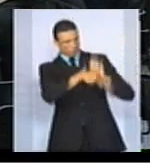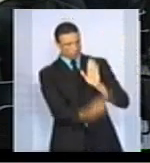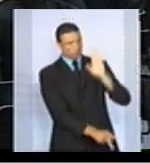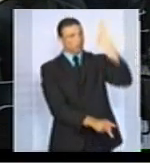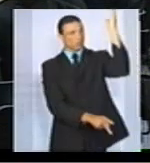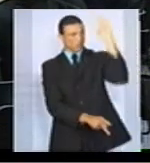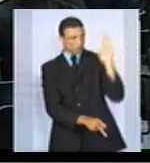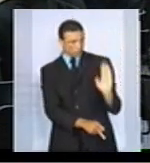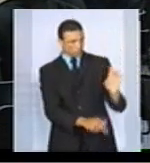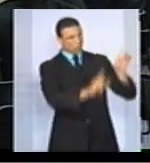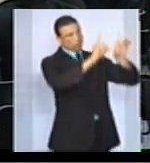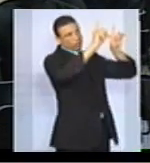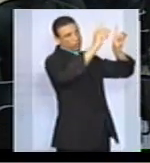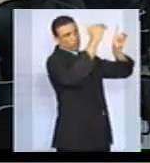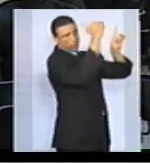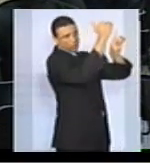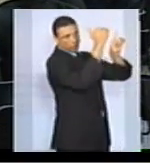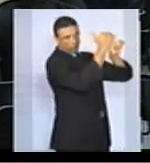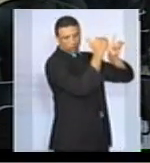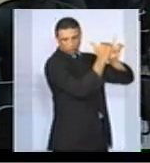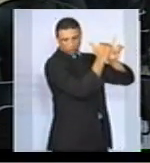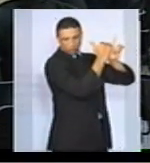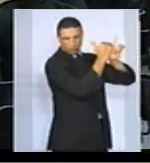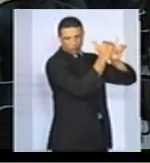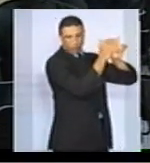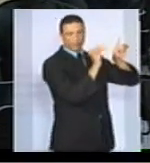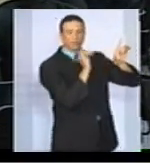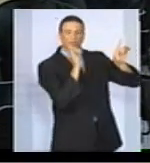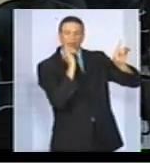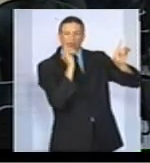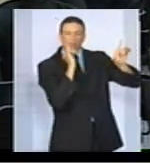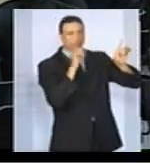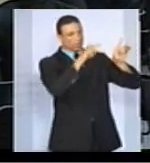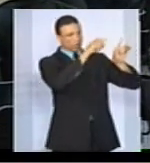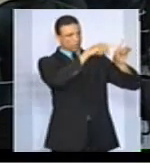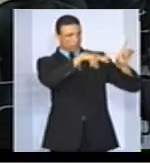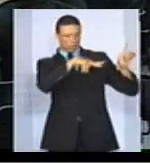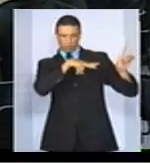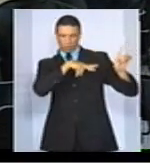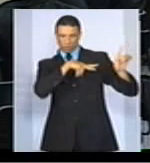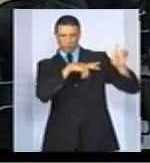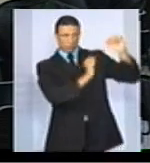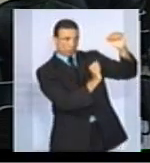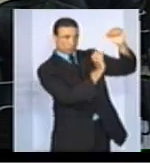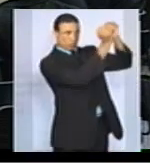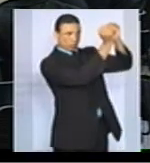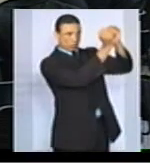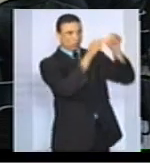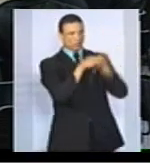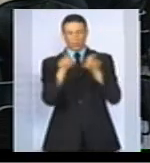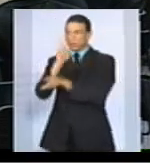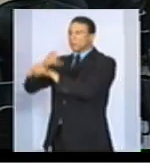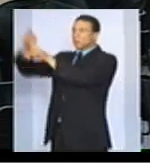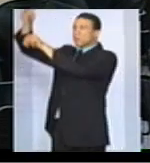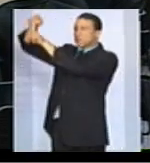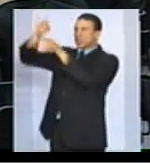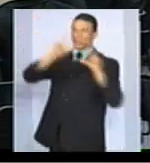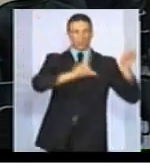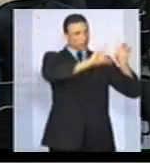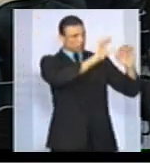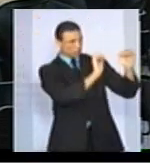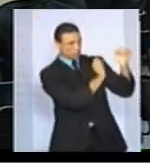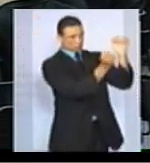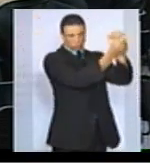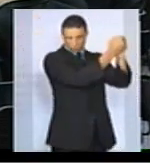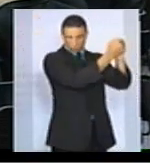né junto com os canais estatais e junto com os canais estrangeiros esta